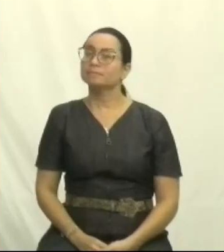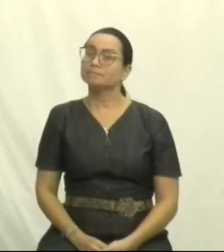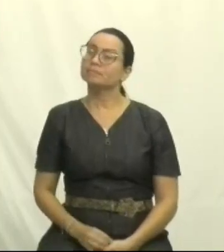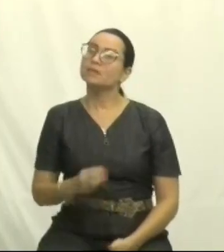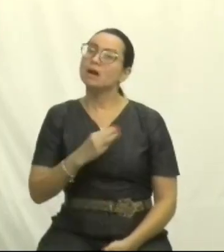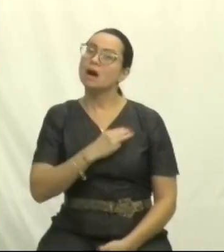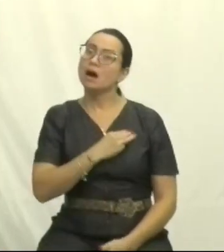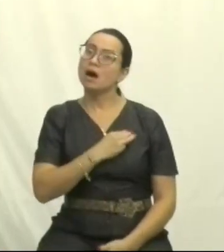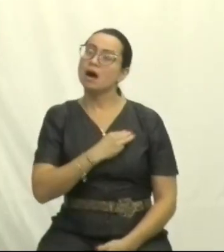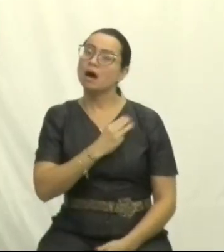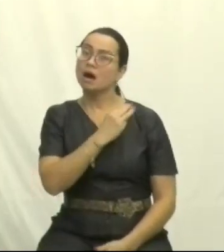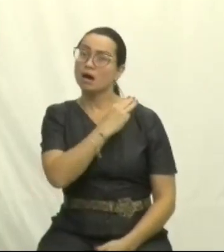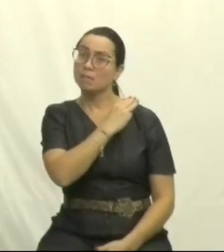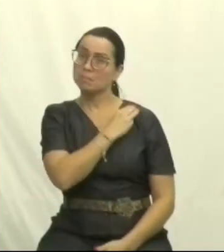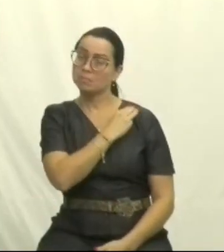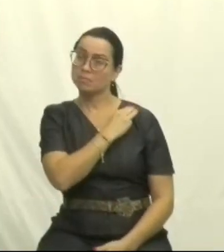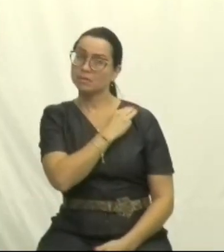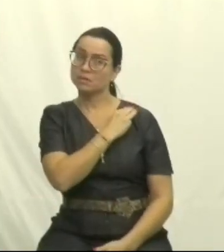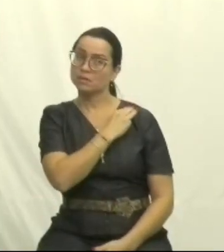Marina Silva.